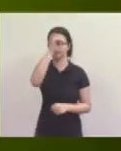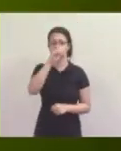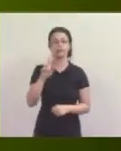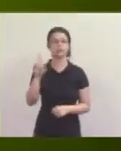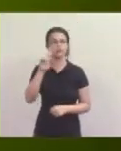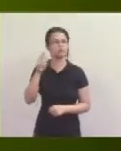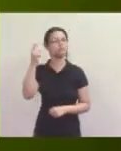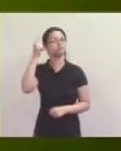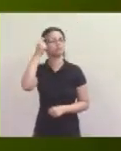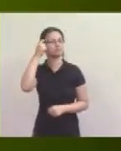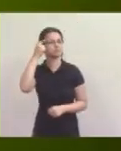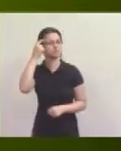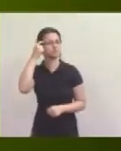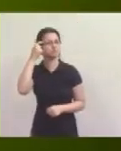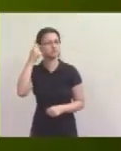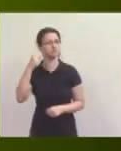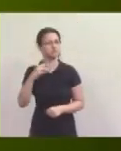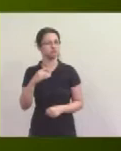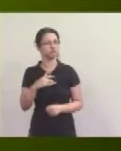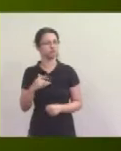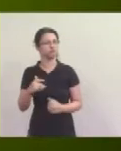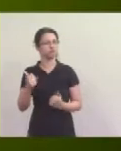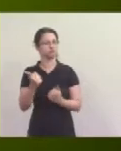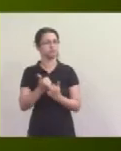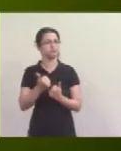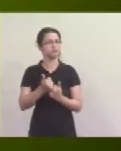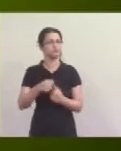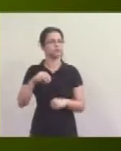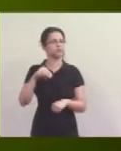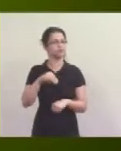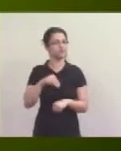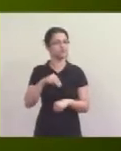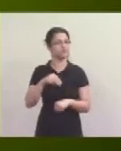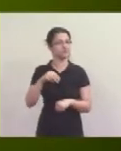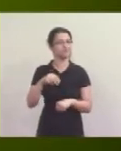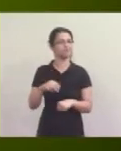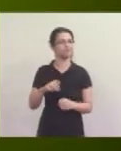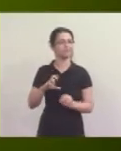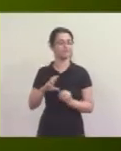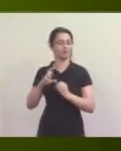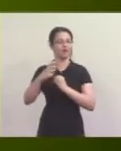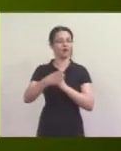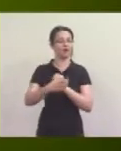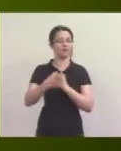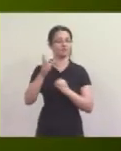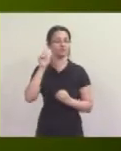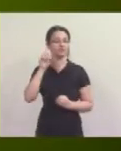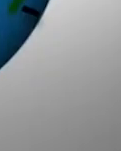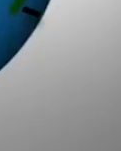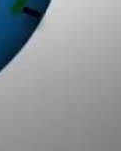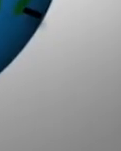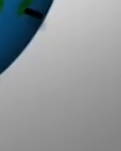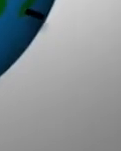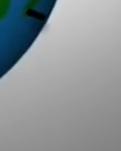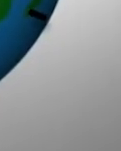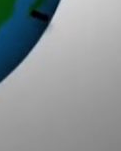um bom movimento. Isso é saudável e sustentável. Minuto Sustentável, diariamente na TV Osasco.